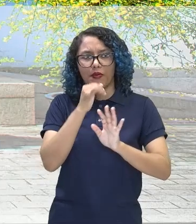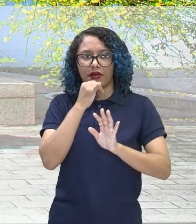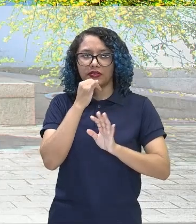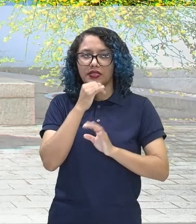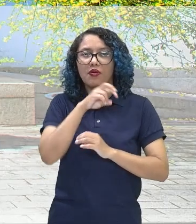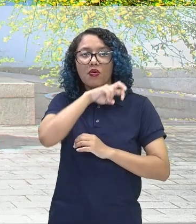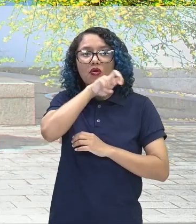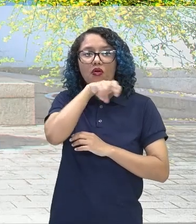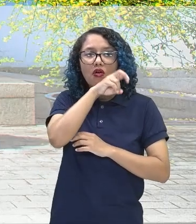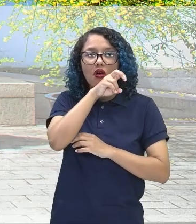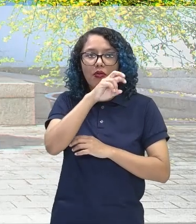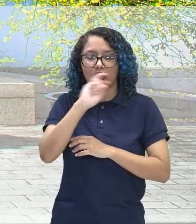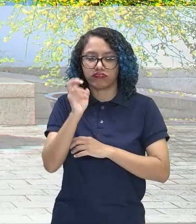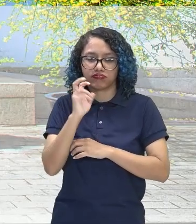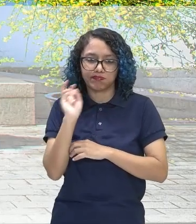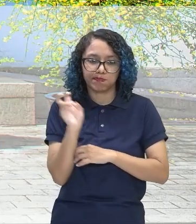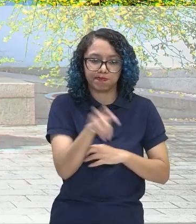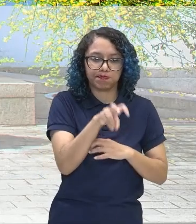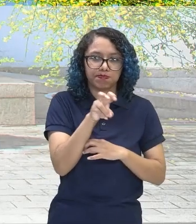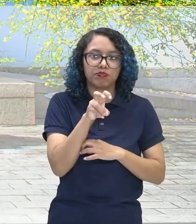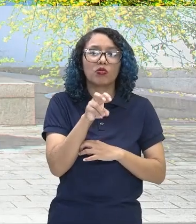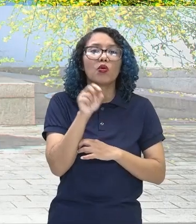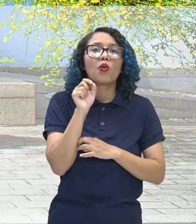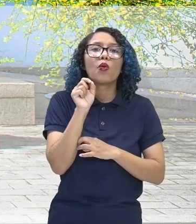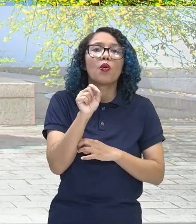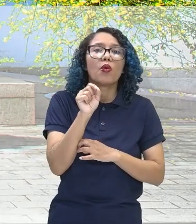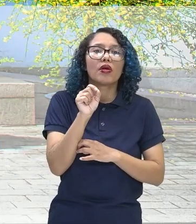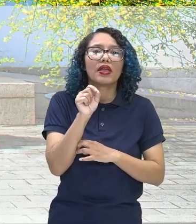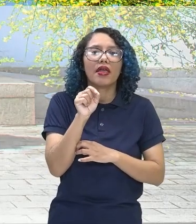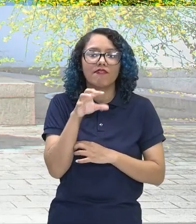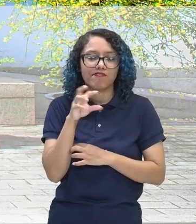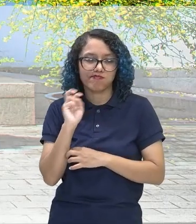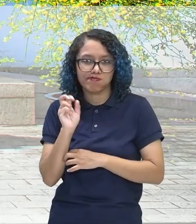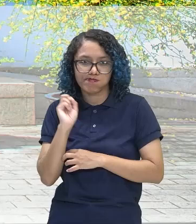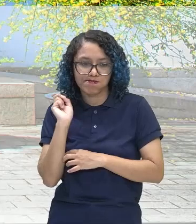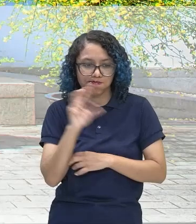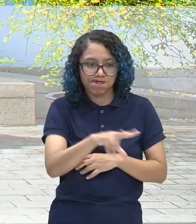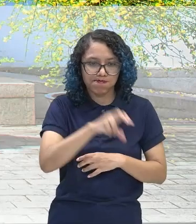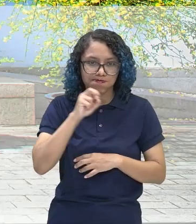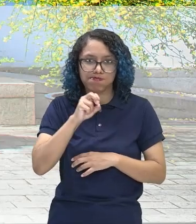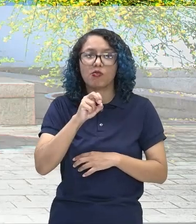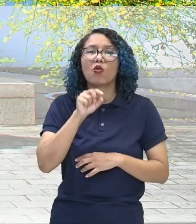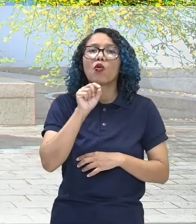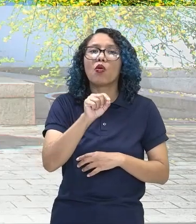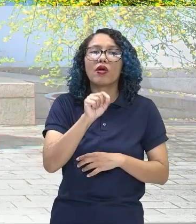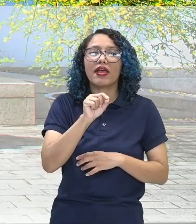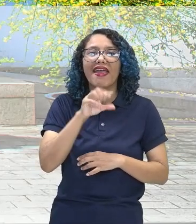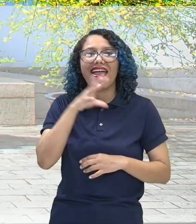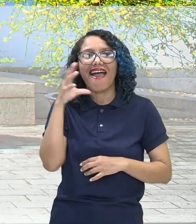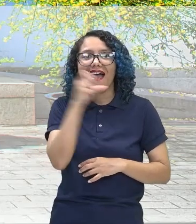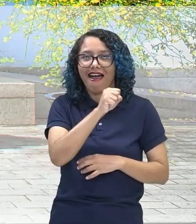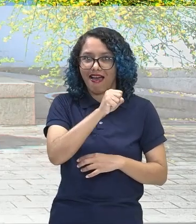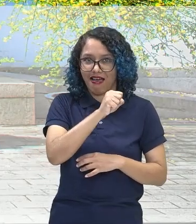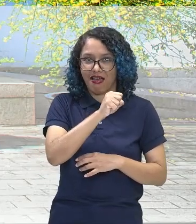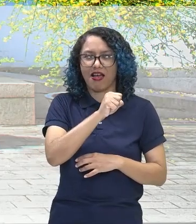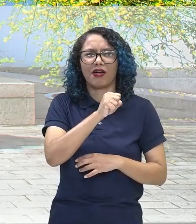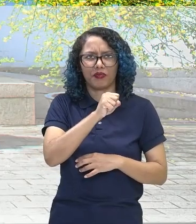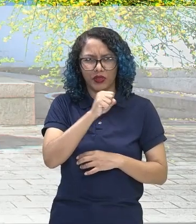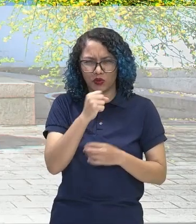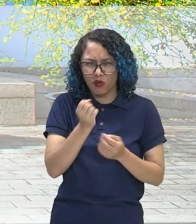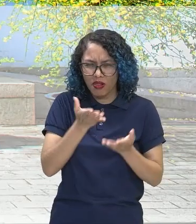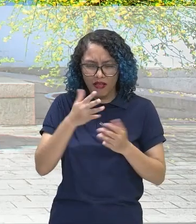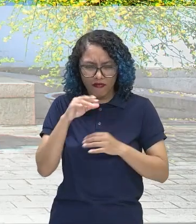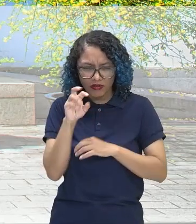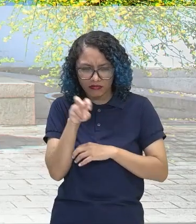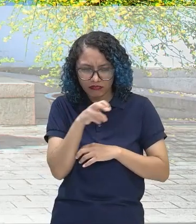quando ela vai dar o bote, né? Vai pegar algo que ela quer. O que acontece? O movimento é rápido, é sutil, rápido,